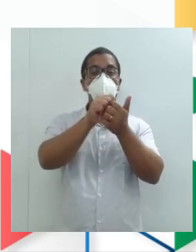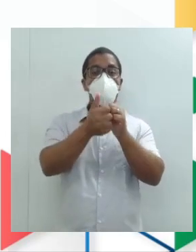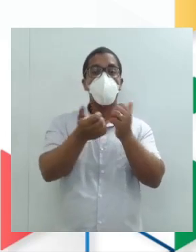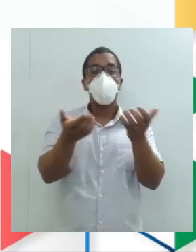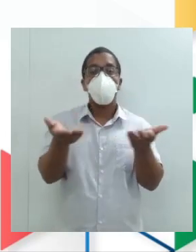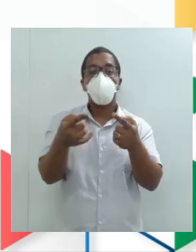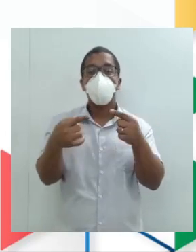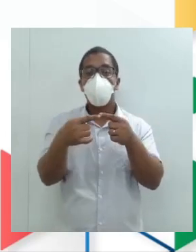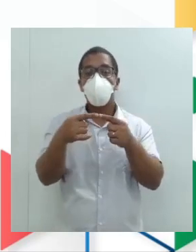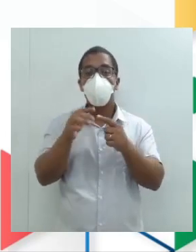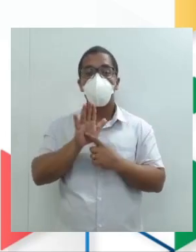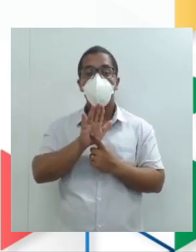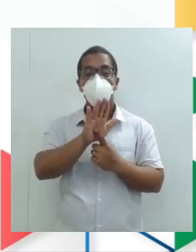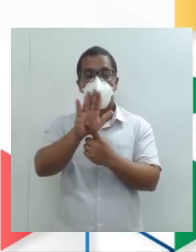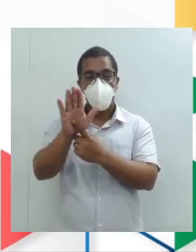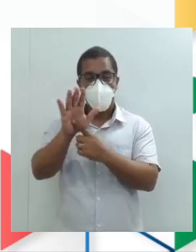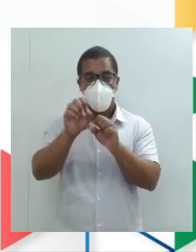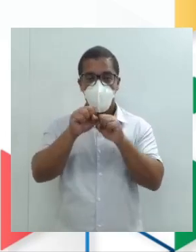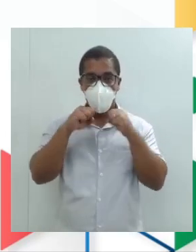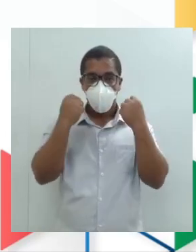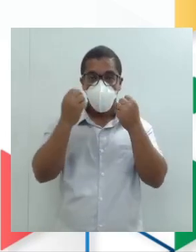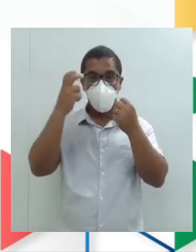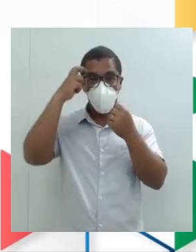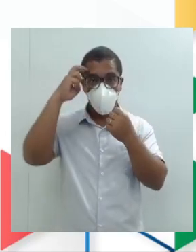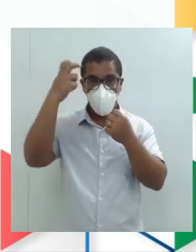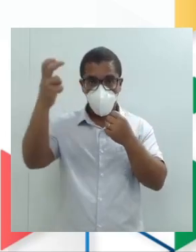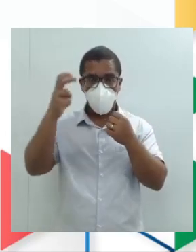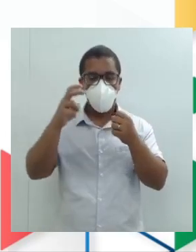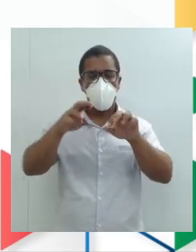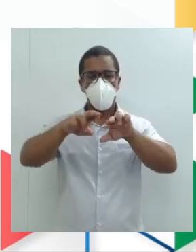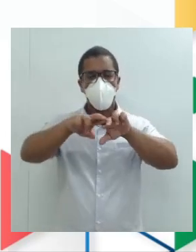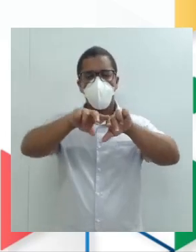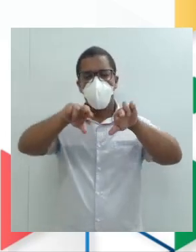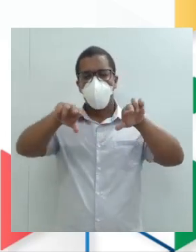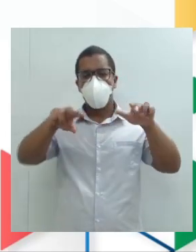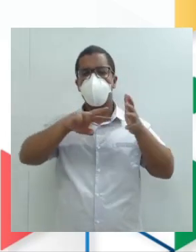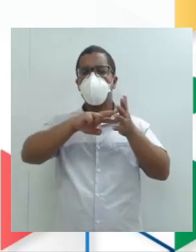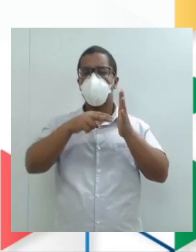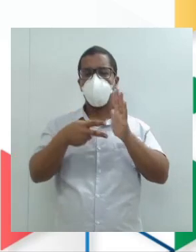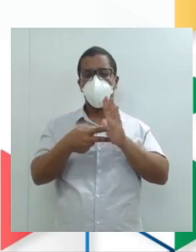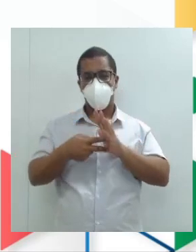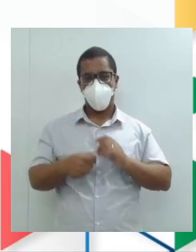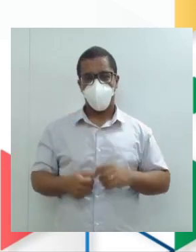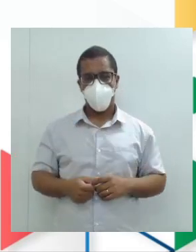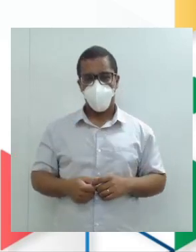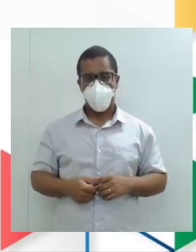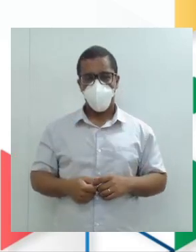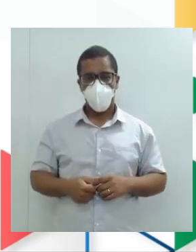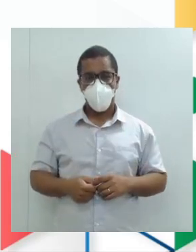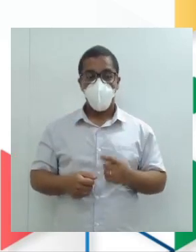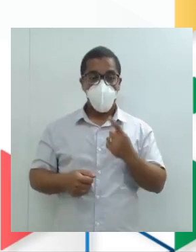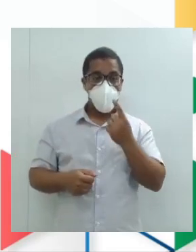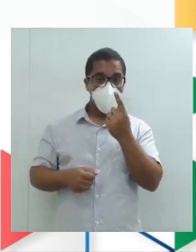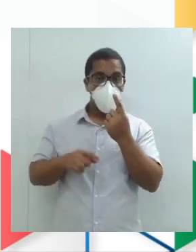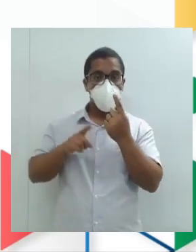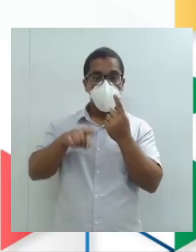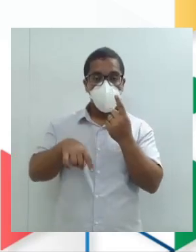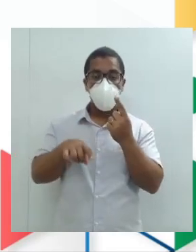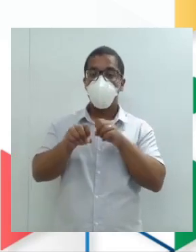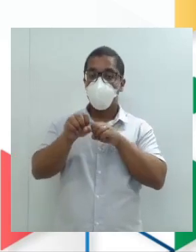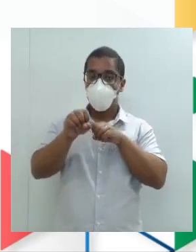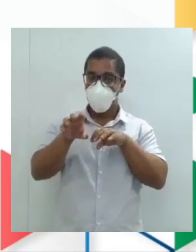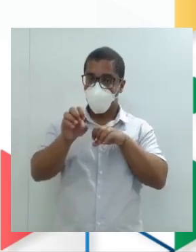uma manifestação sociocultural de múltiplos significados, sendo um deles o